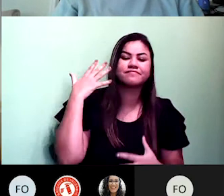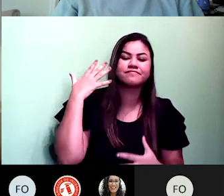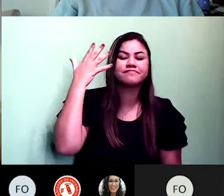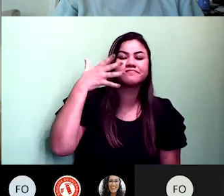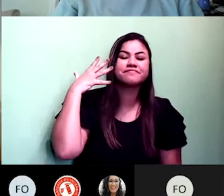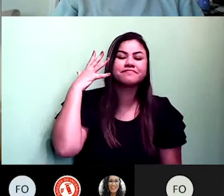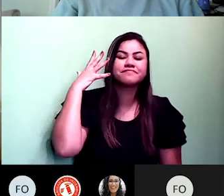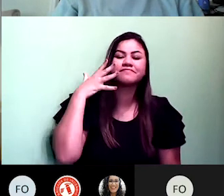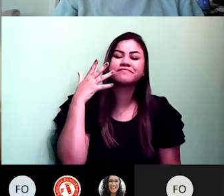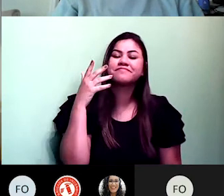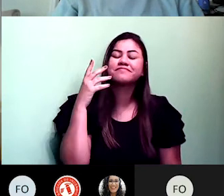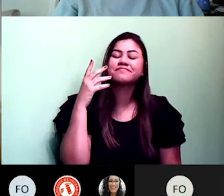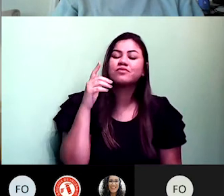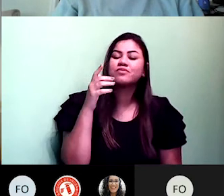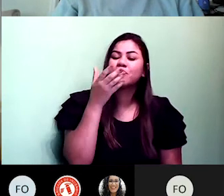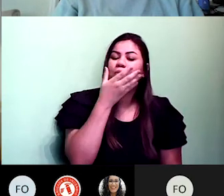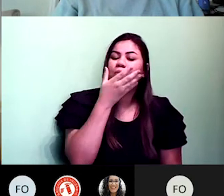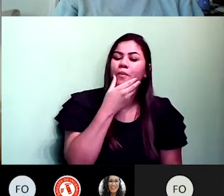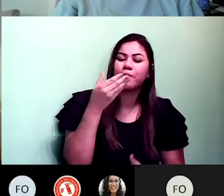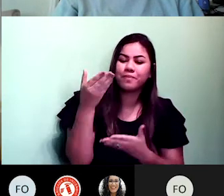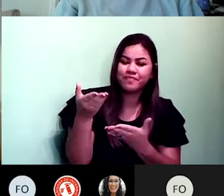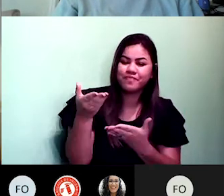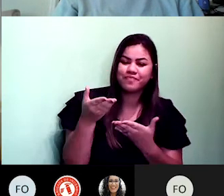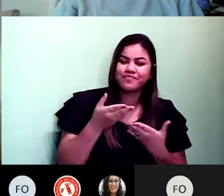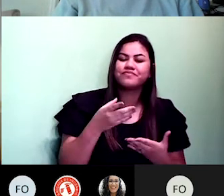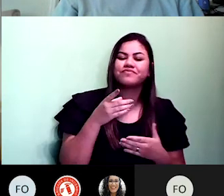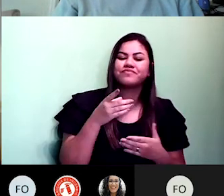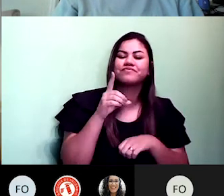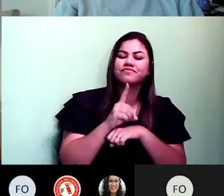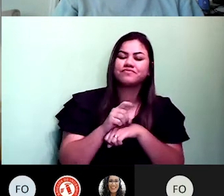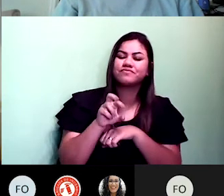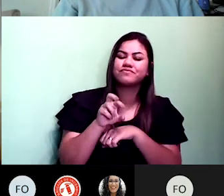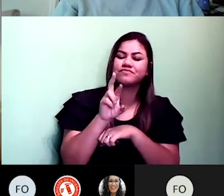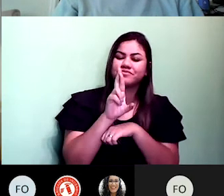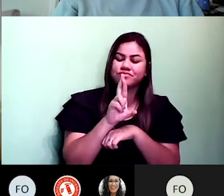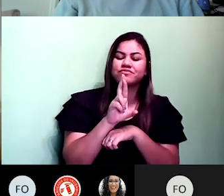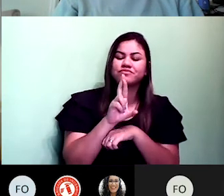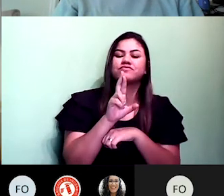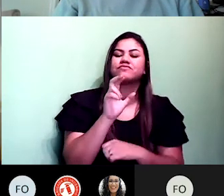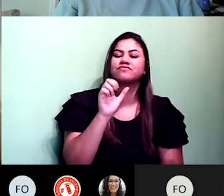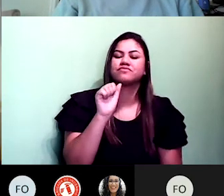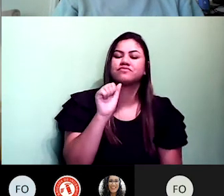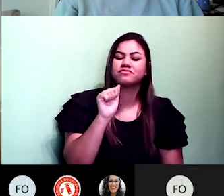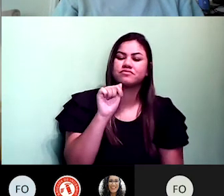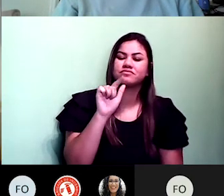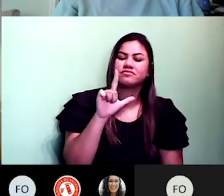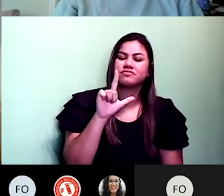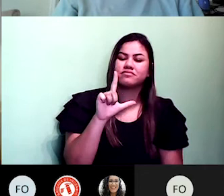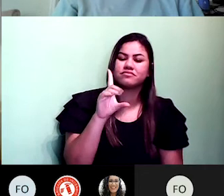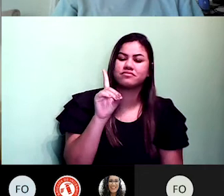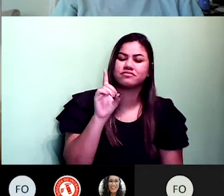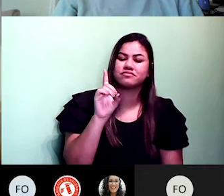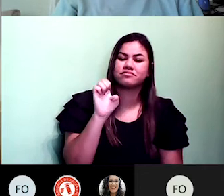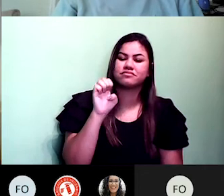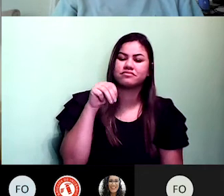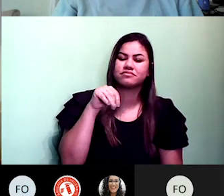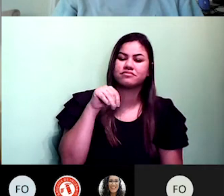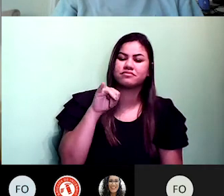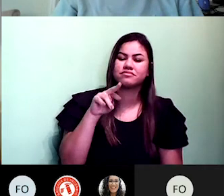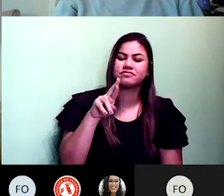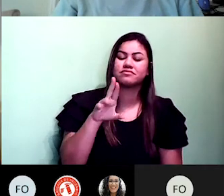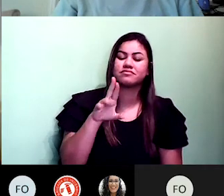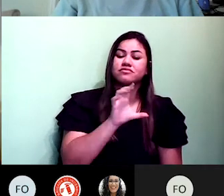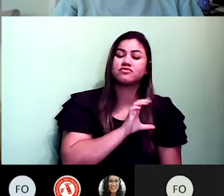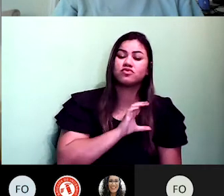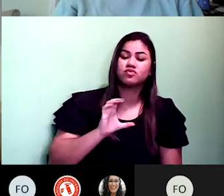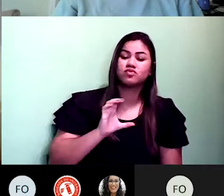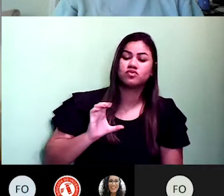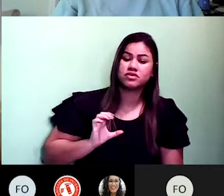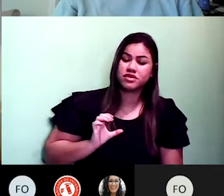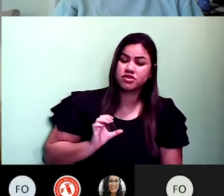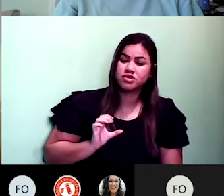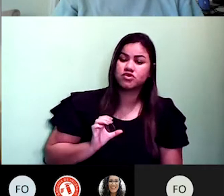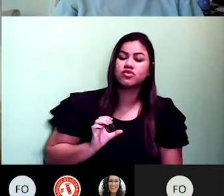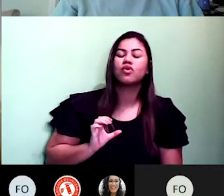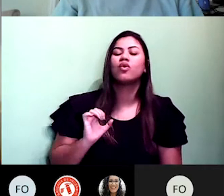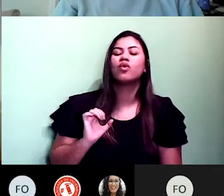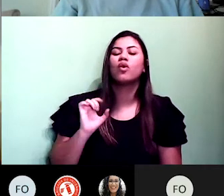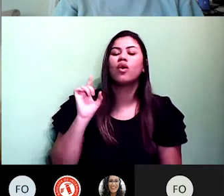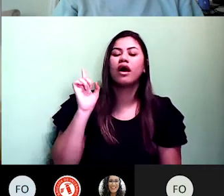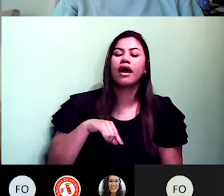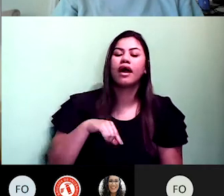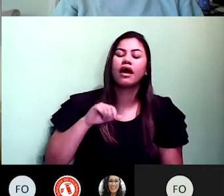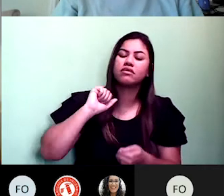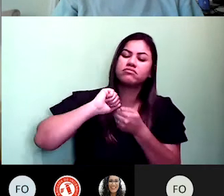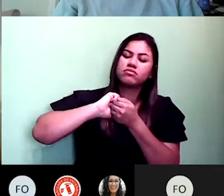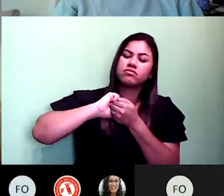nosso convidado de hoje, o Dr. Aldemir Natussi Riso, nosso coordenador de qualidade